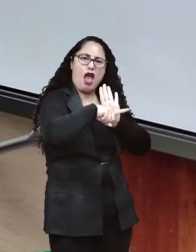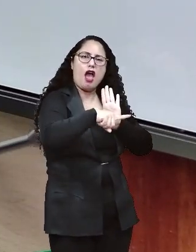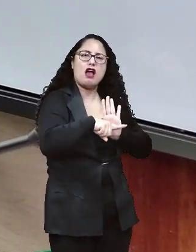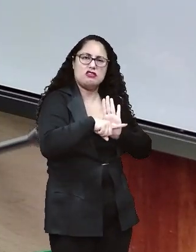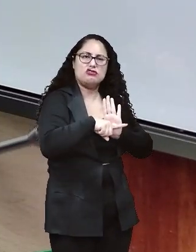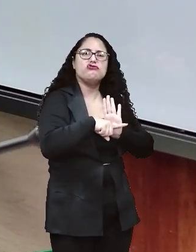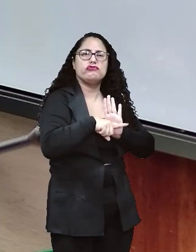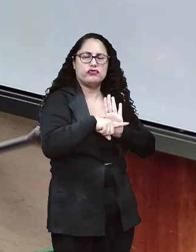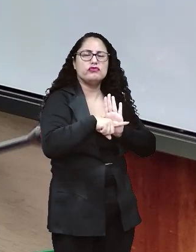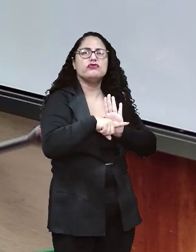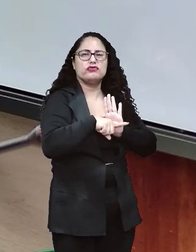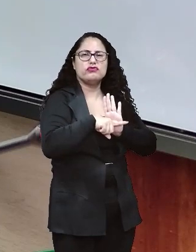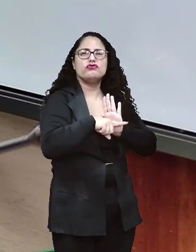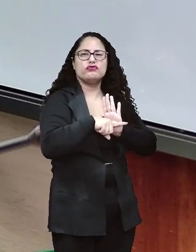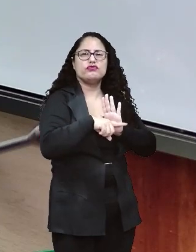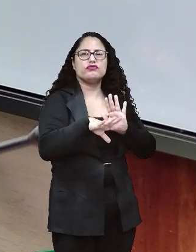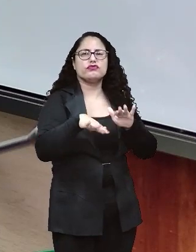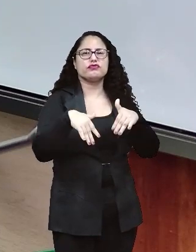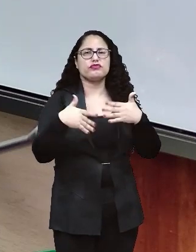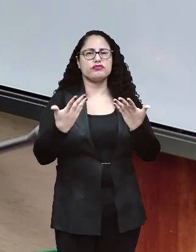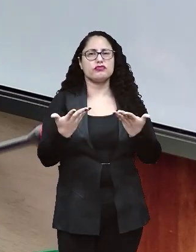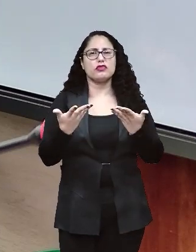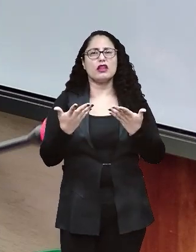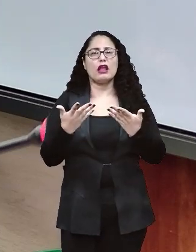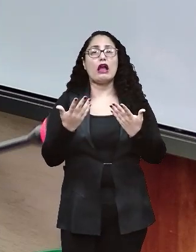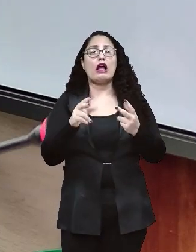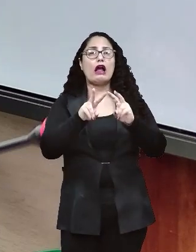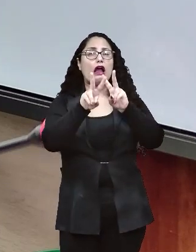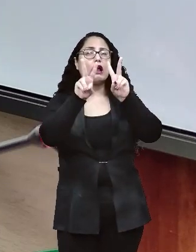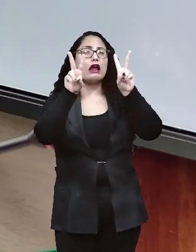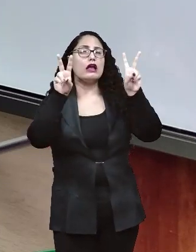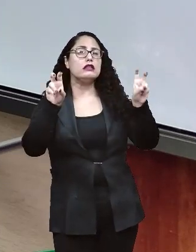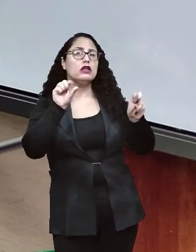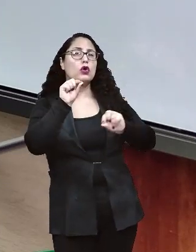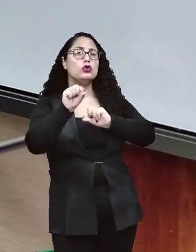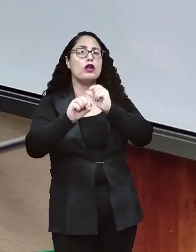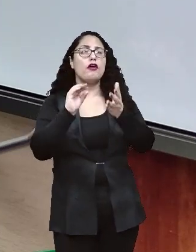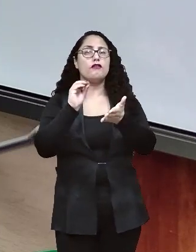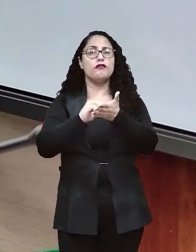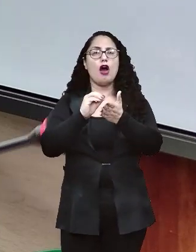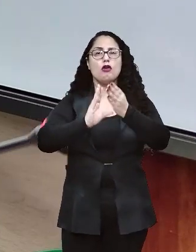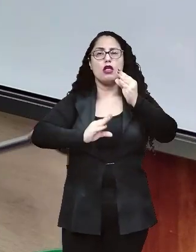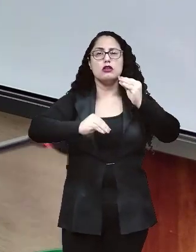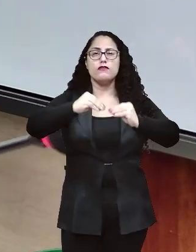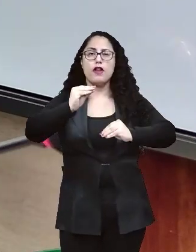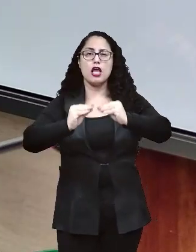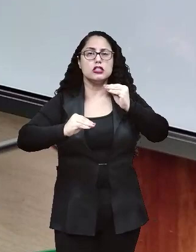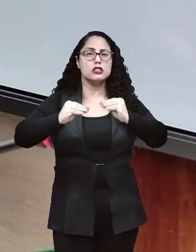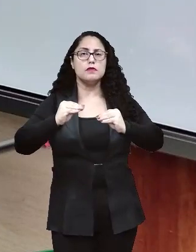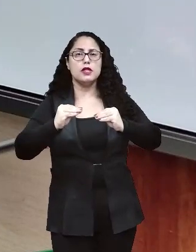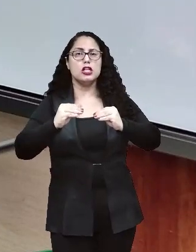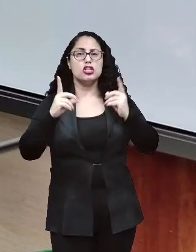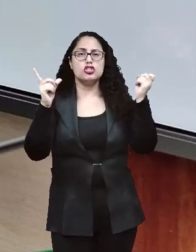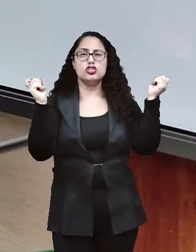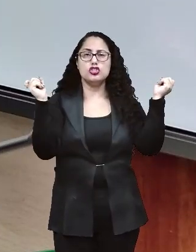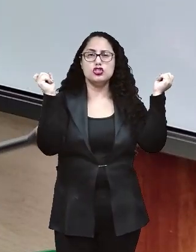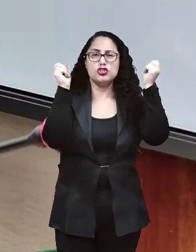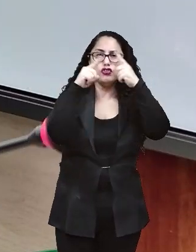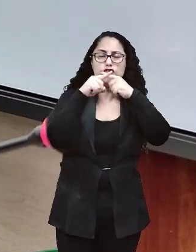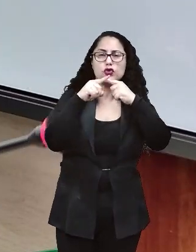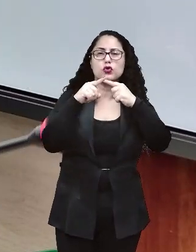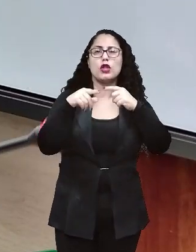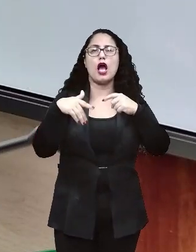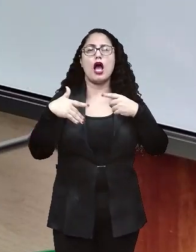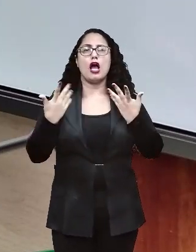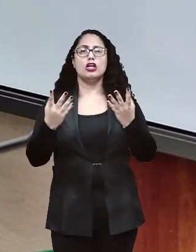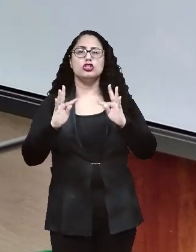Que são a questão da falta de flexibilidade, da dificuldade